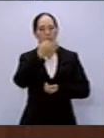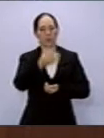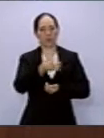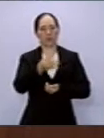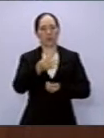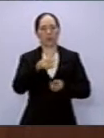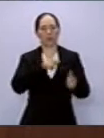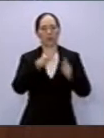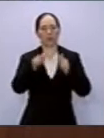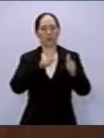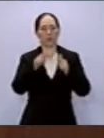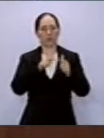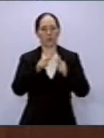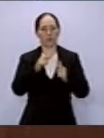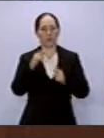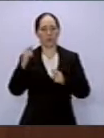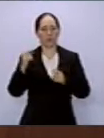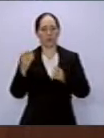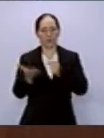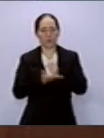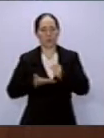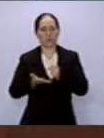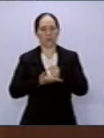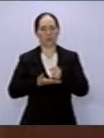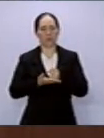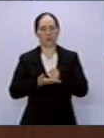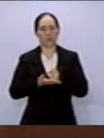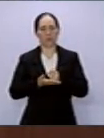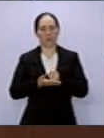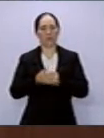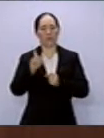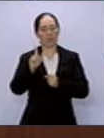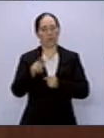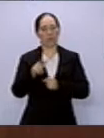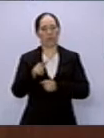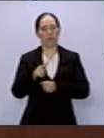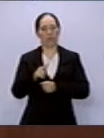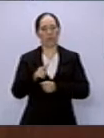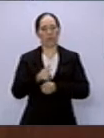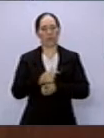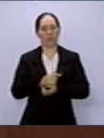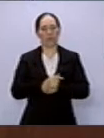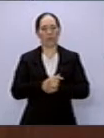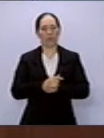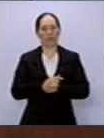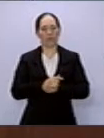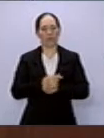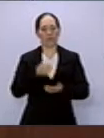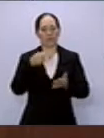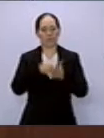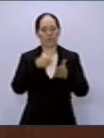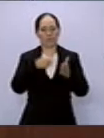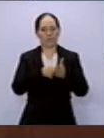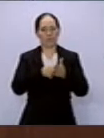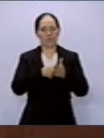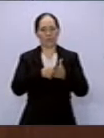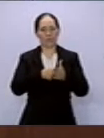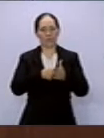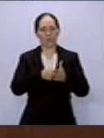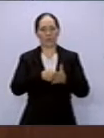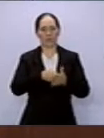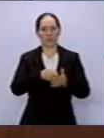sobre serviços essenciais a cargo portanto de início como obrigação principal